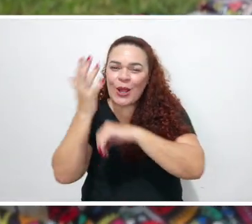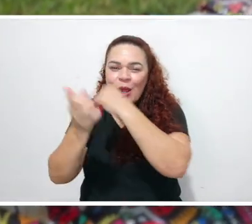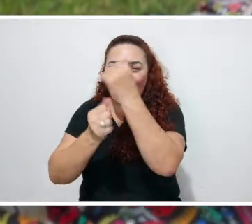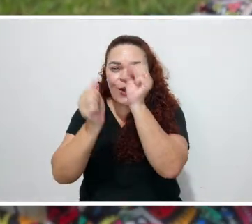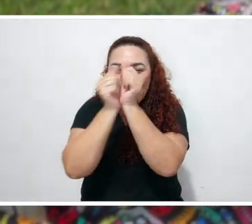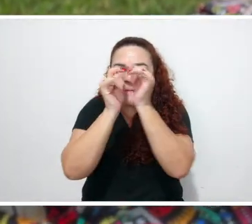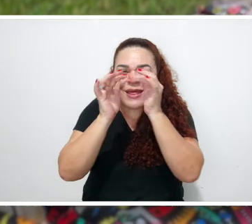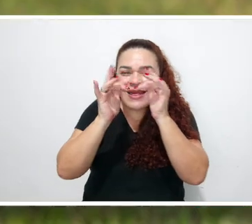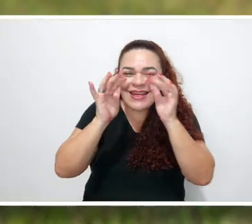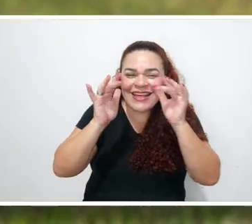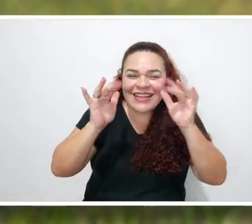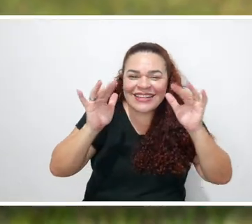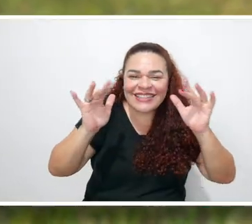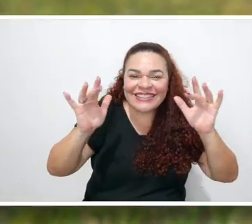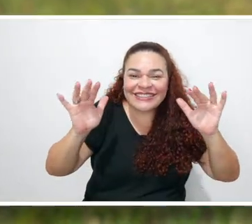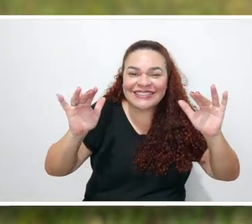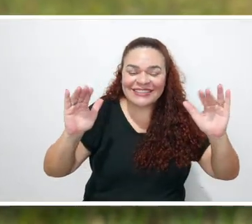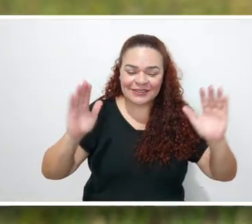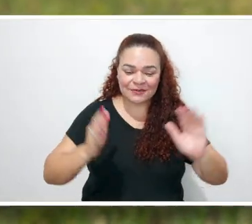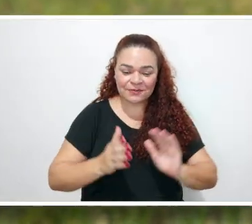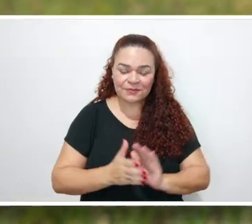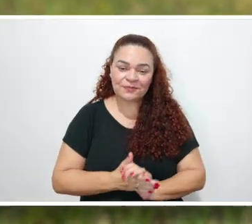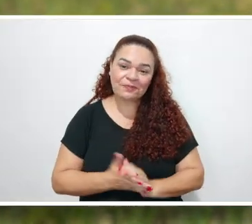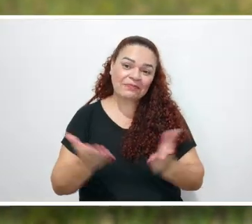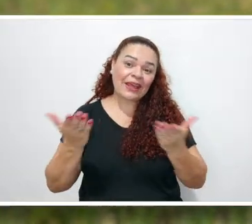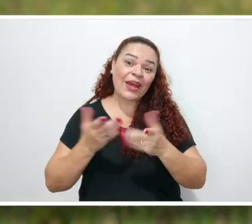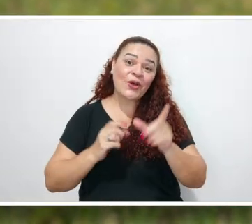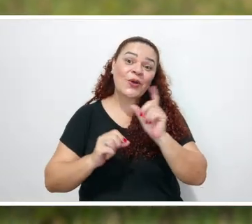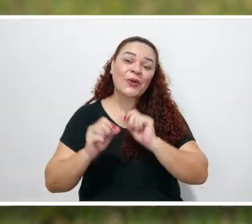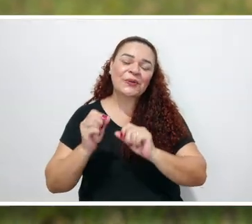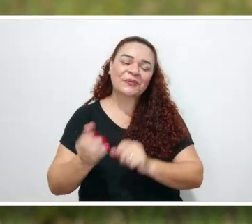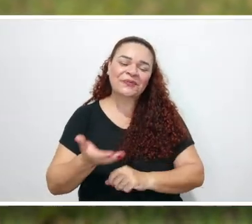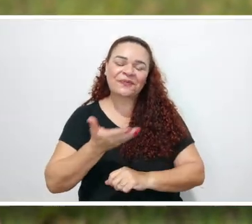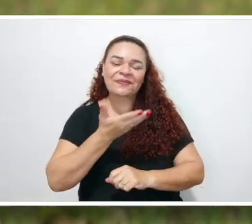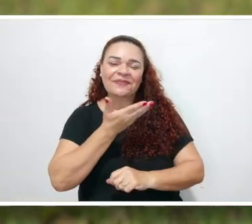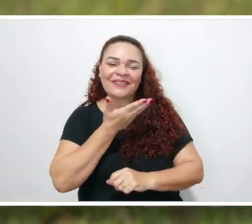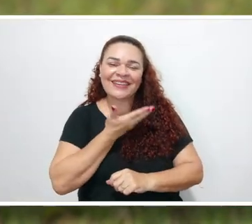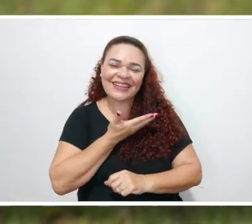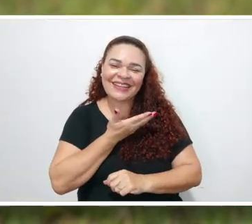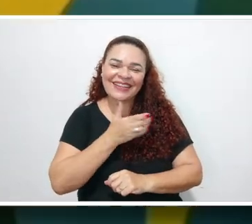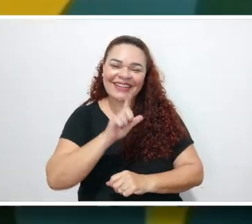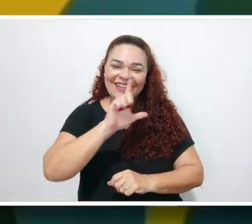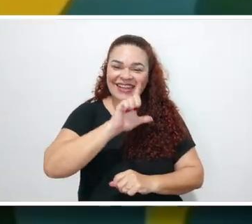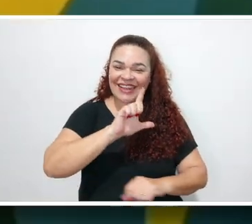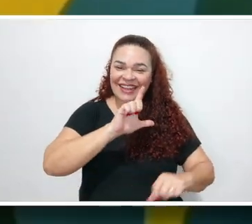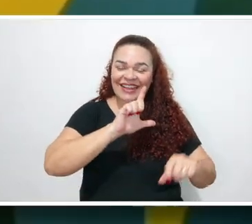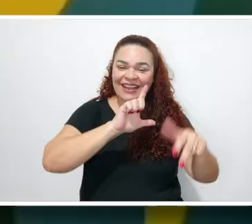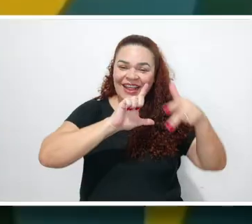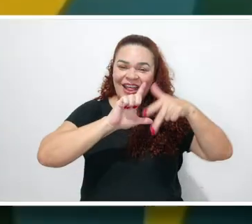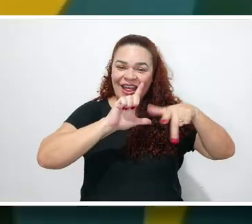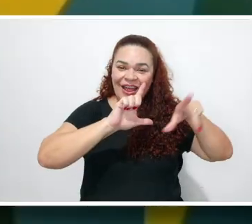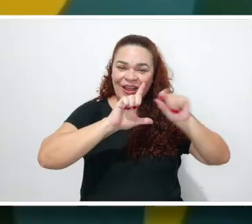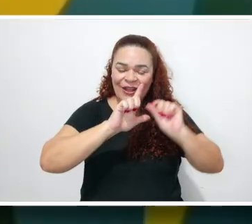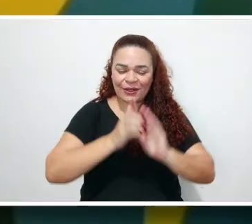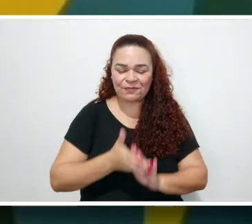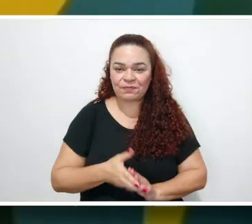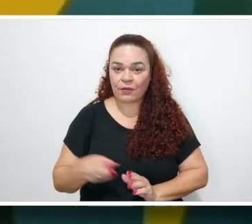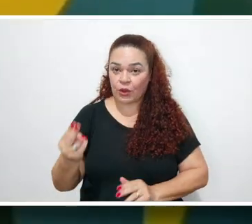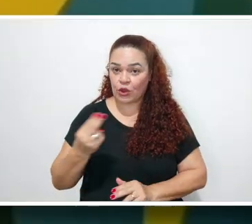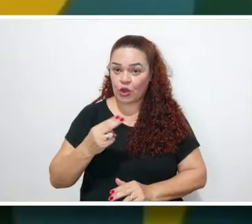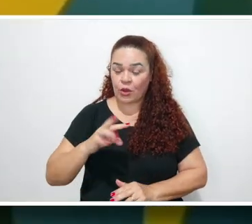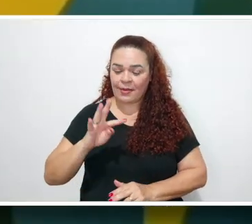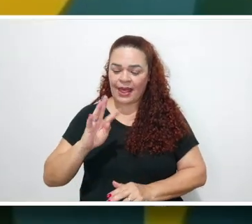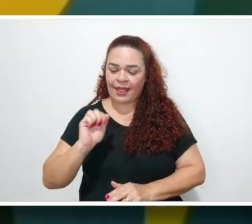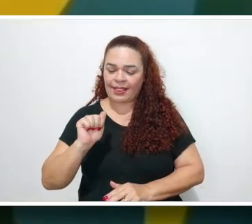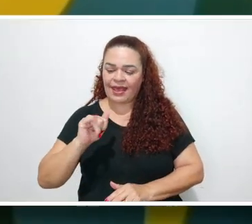dentro das casas. Gente, agora nós vamos assistir a mais um quadro do Cola Aí. Meu nome é Taína, sou professora